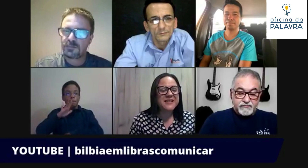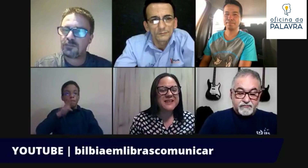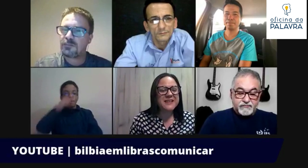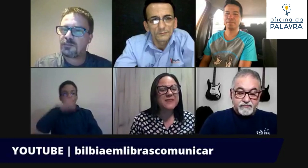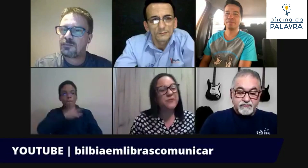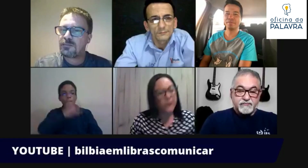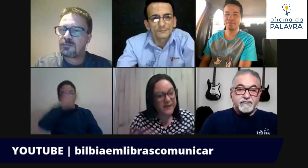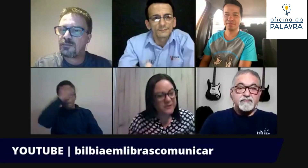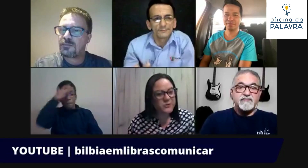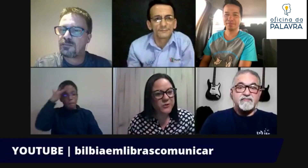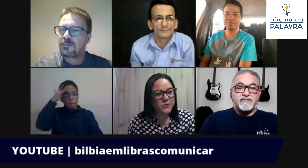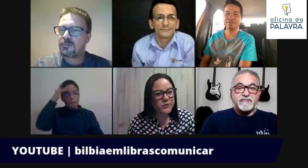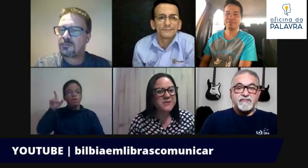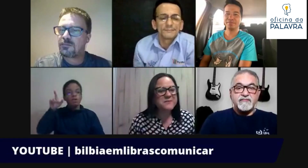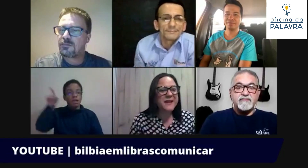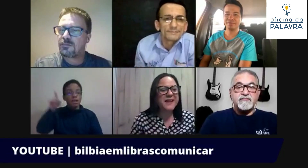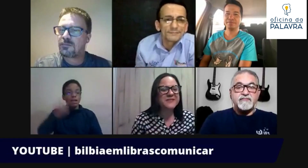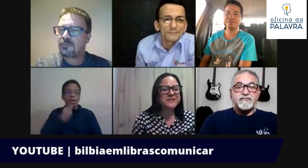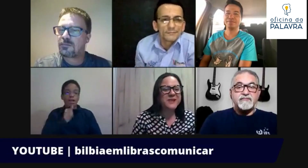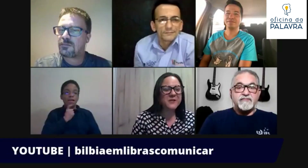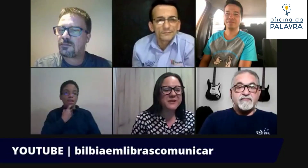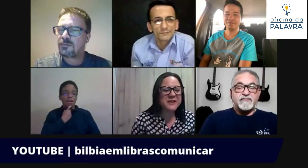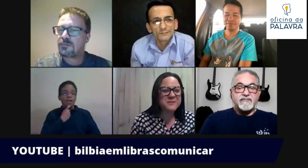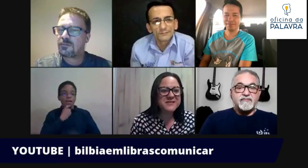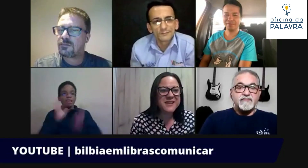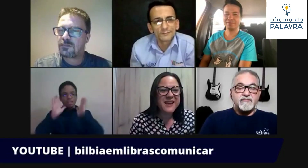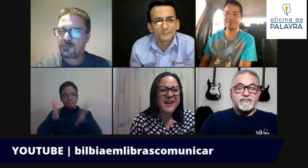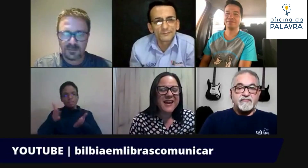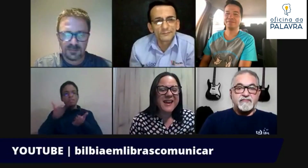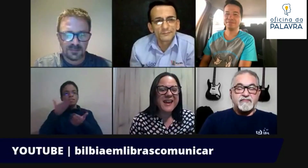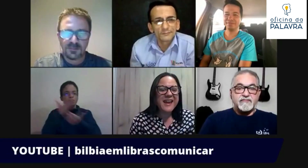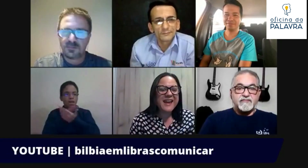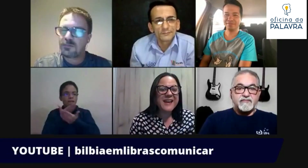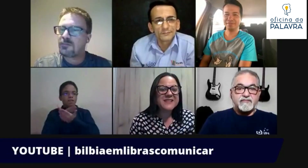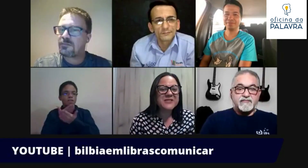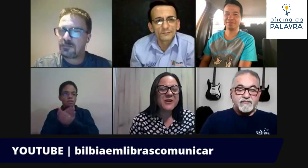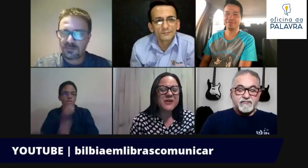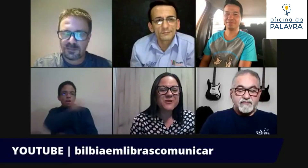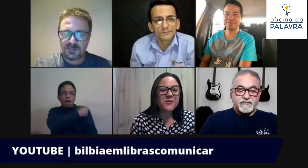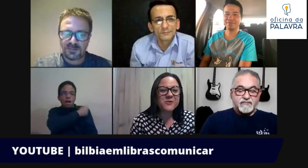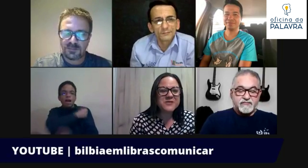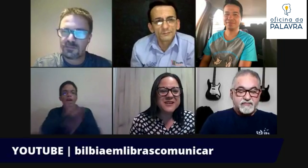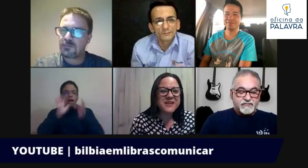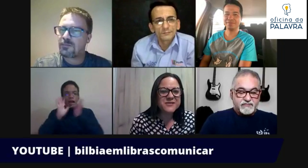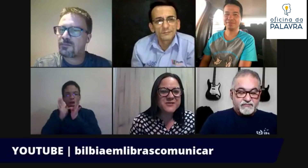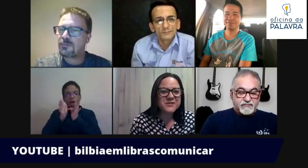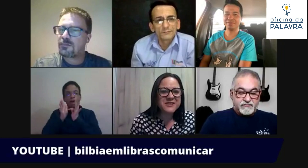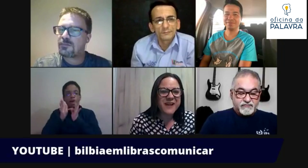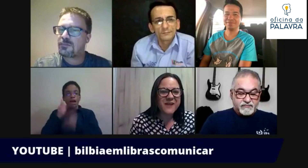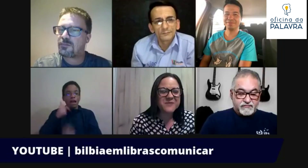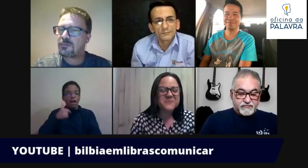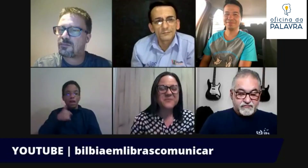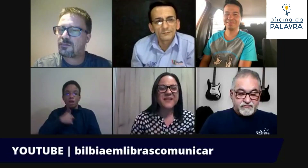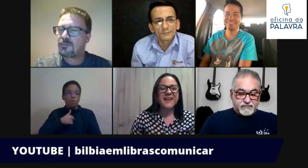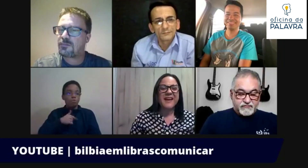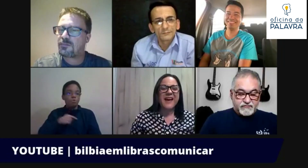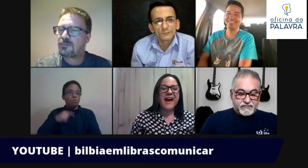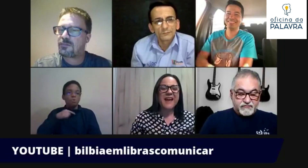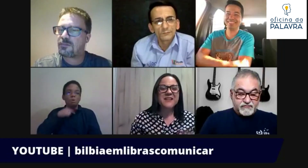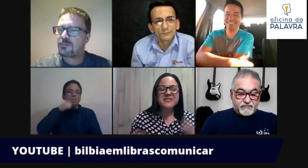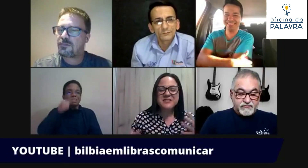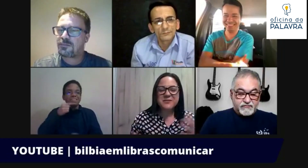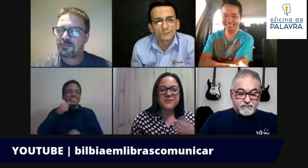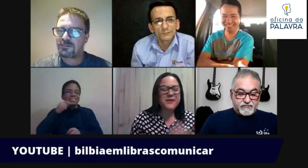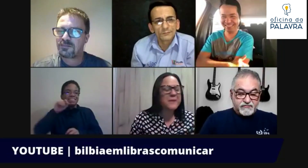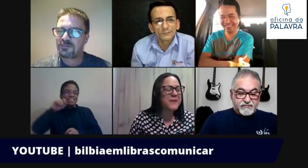Campinas, que foi aluno nosso também, do Teolibras, só que eu não conseguia fazer o sinal.